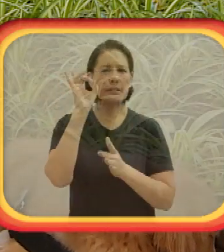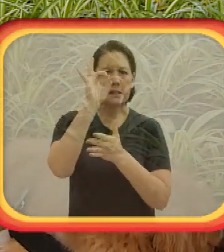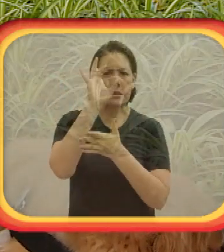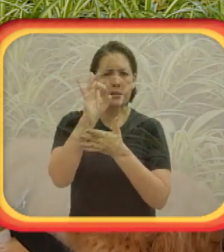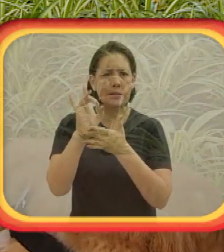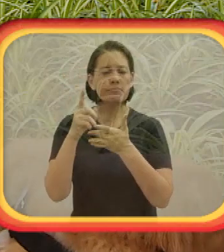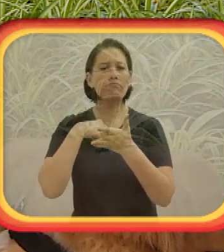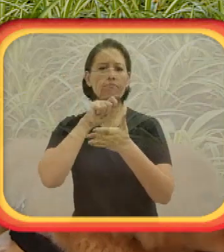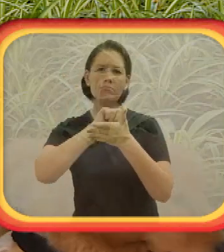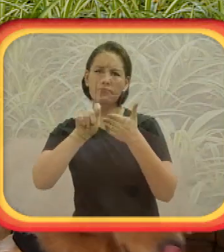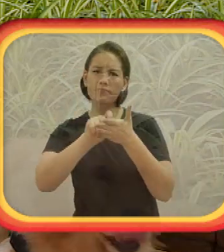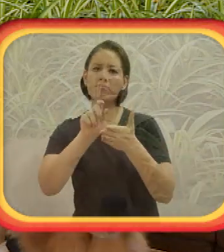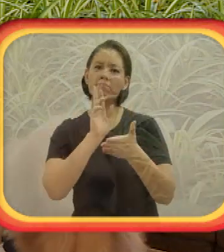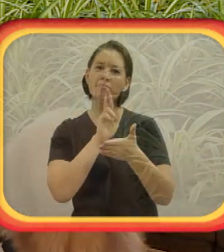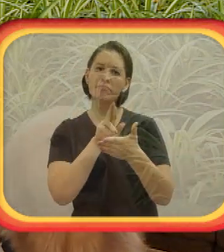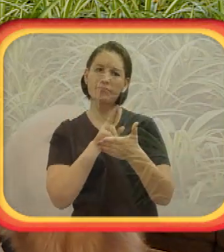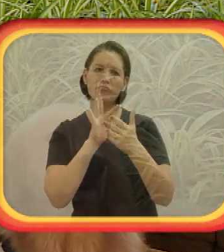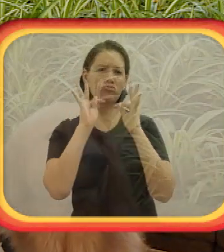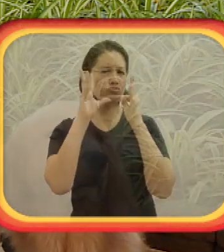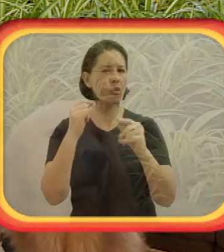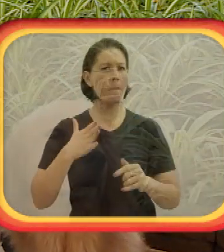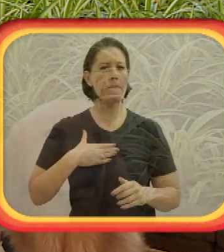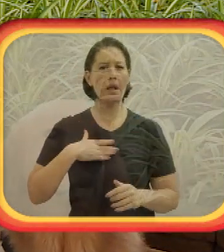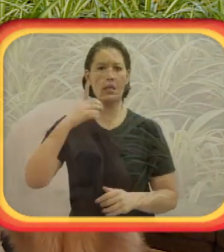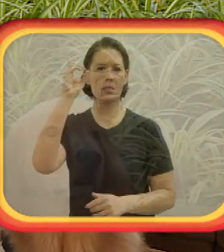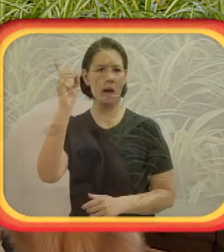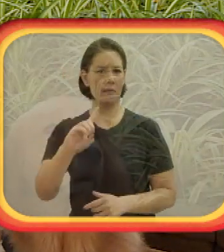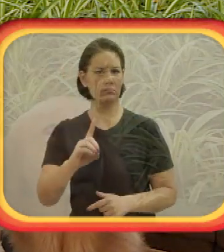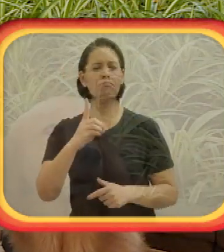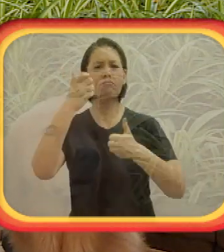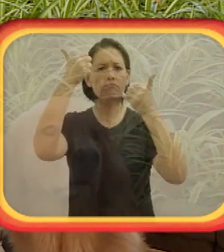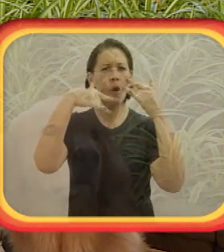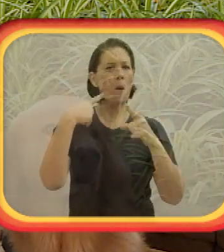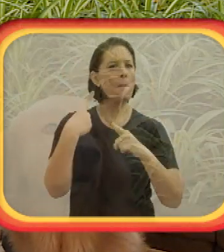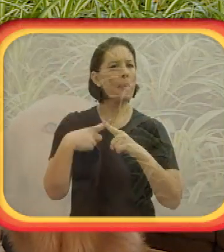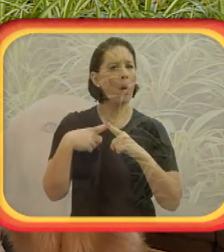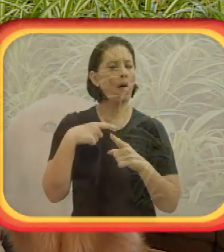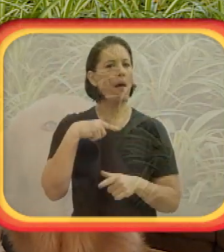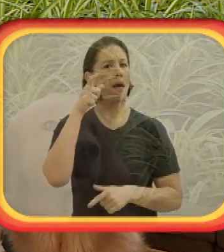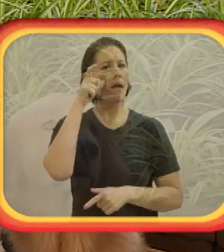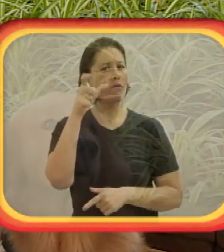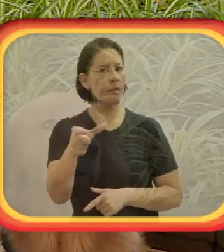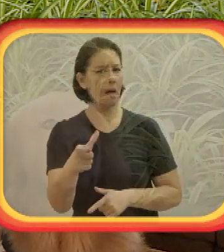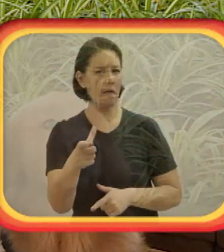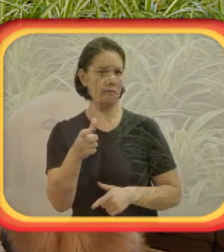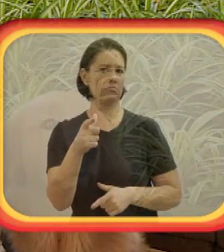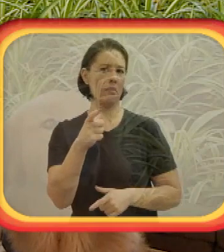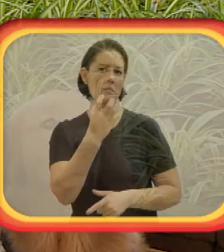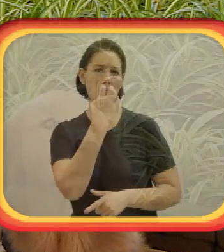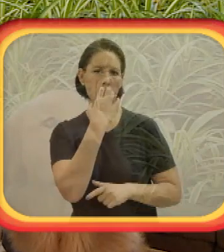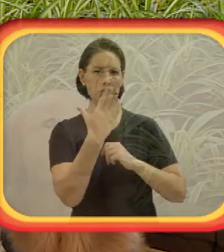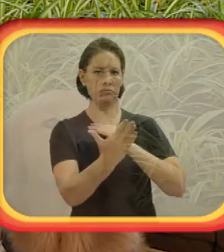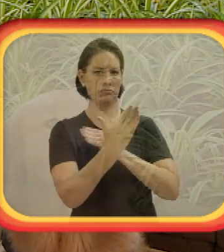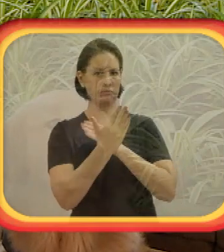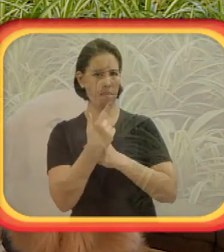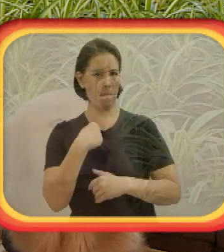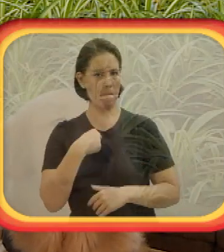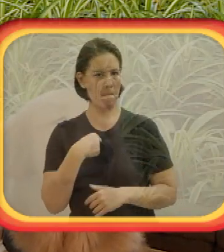bem grande, assim, bem detalhado. Né, e preenchi o formulário, né, falando da minha deficiência,